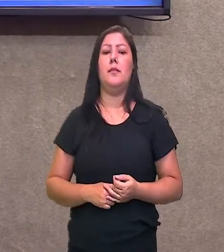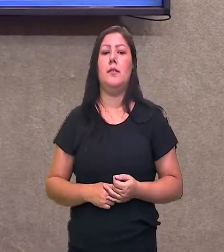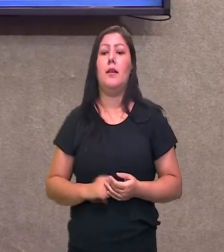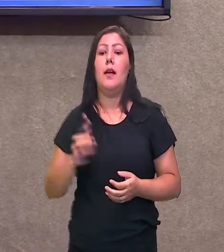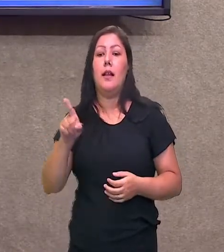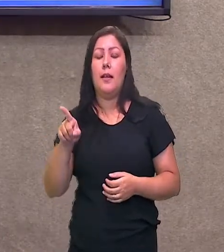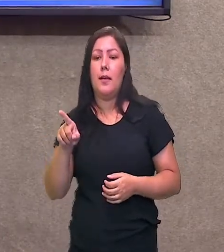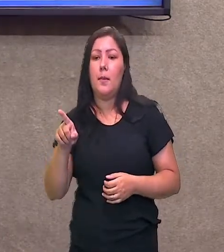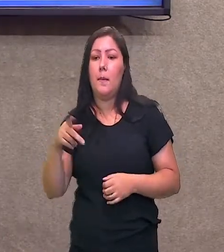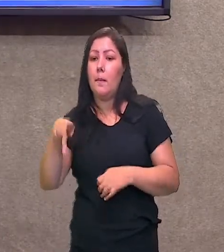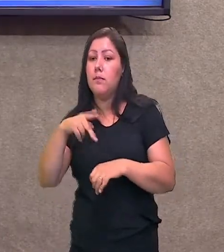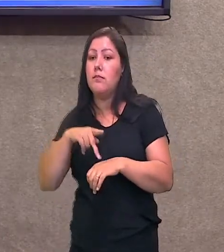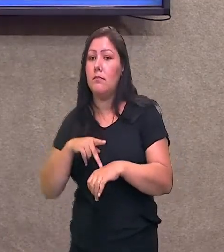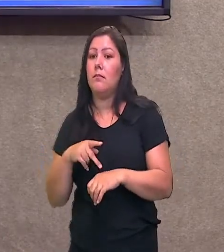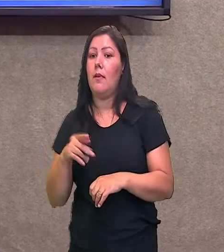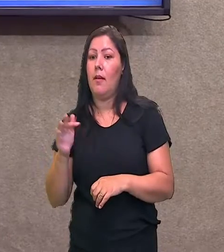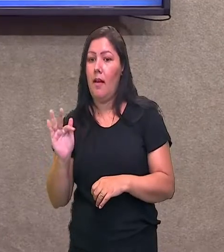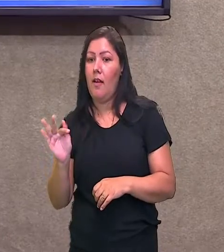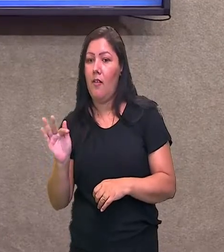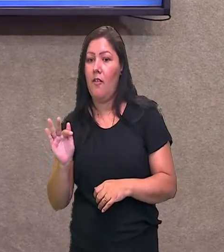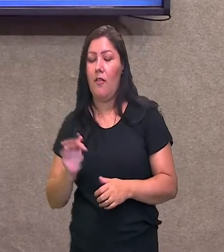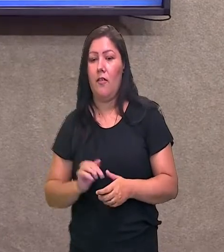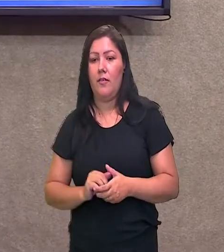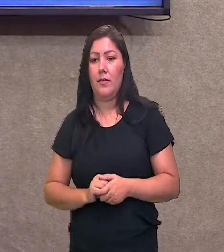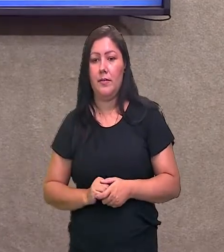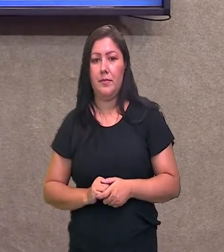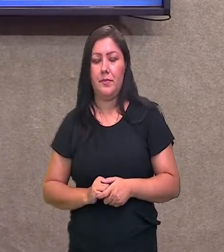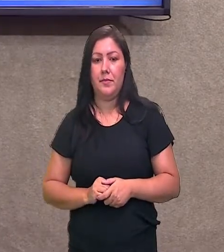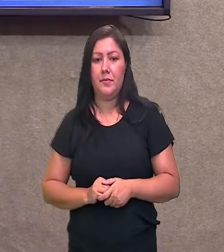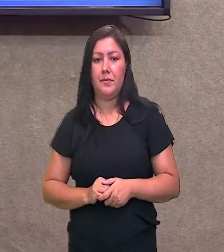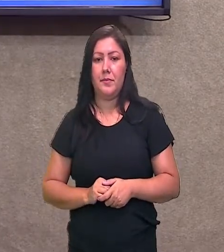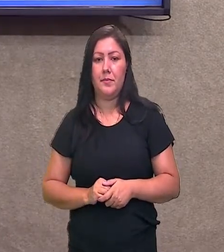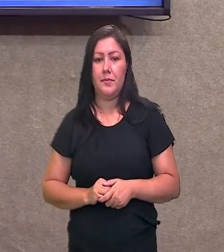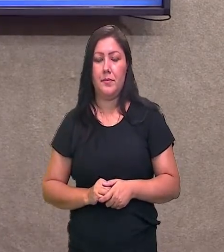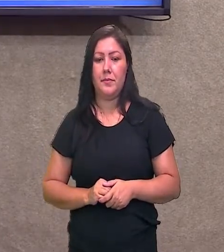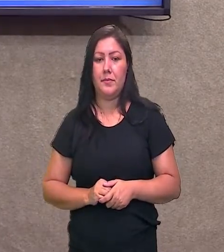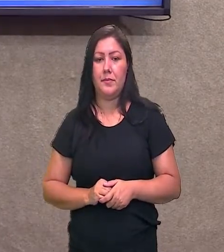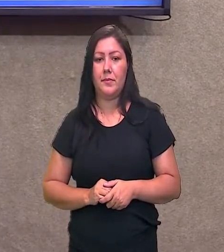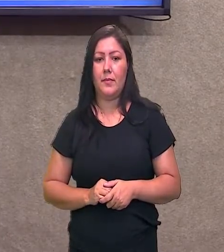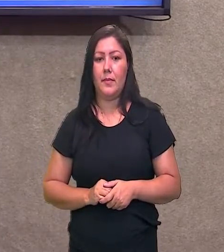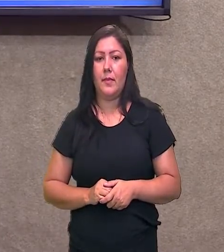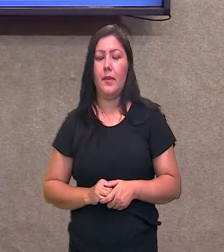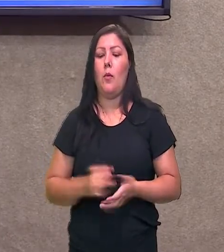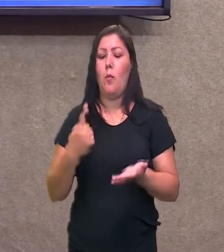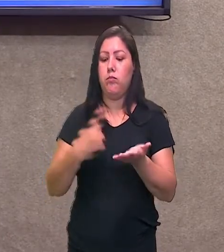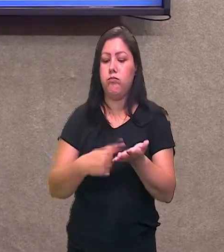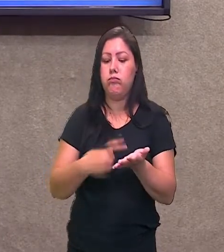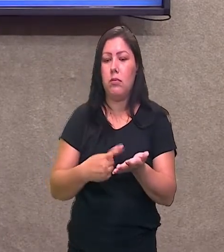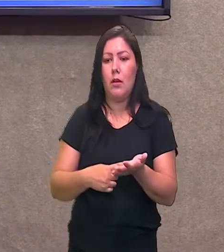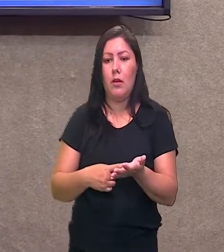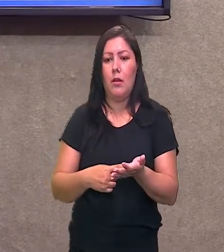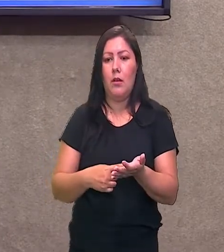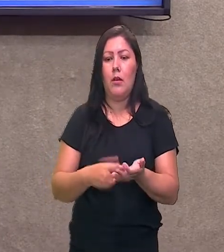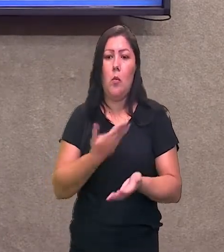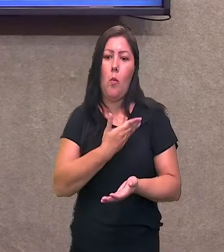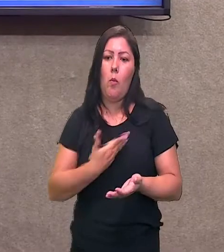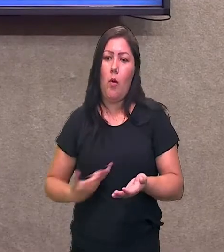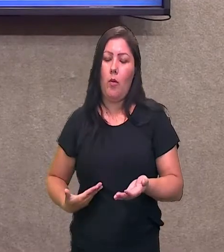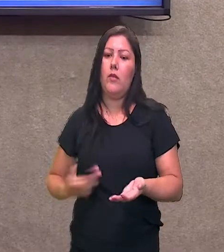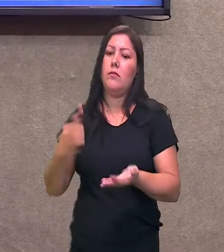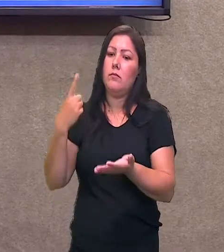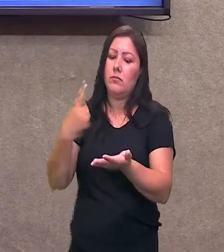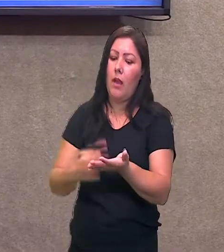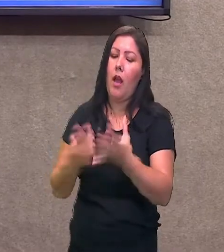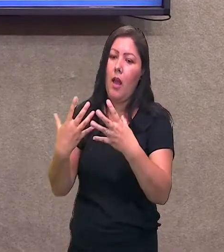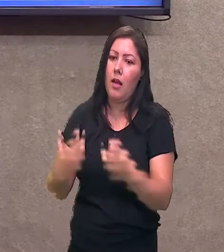Ele voltou os Estados Unidos para o Acordo de Paris. Então, esses acordos, pode acontecer